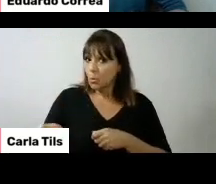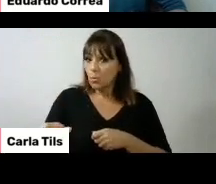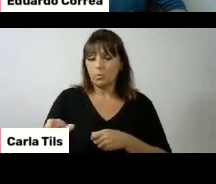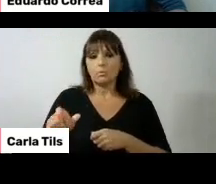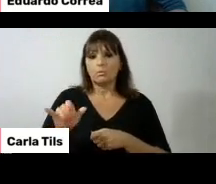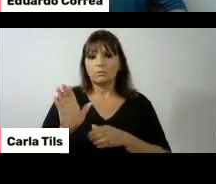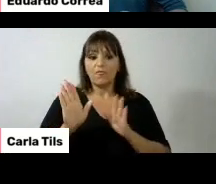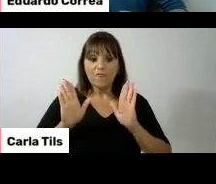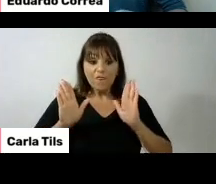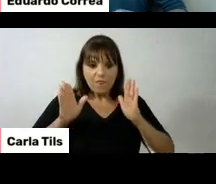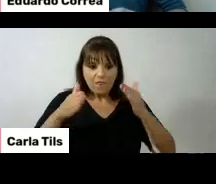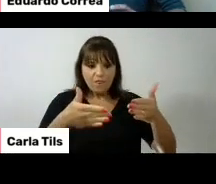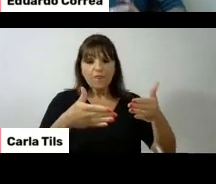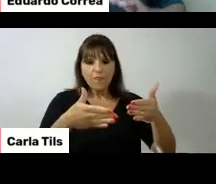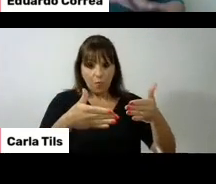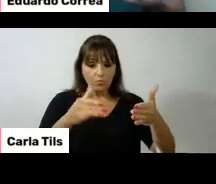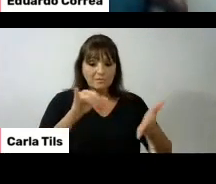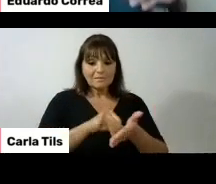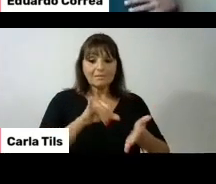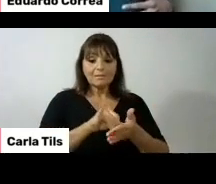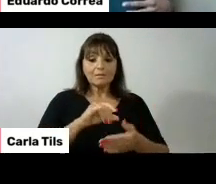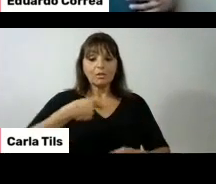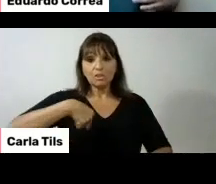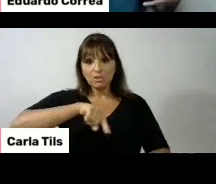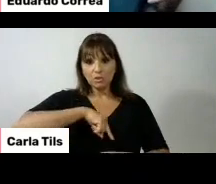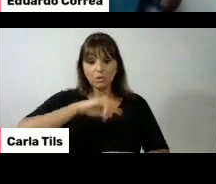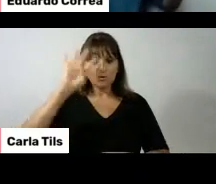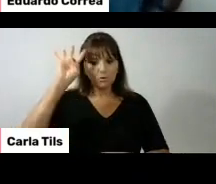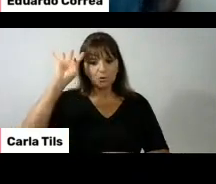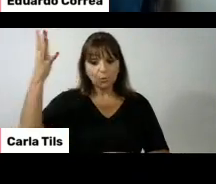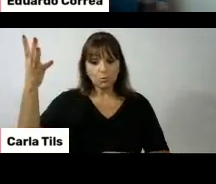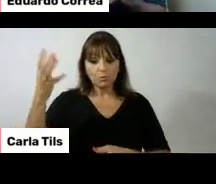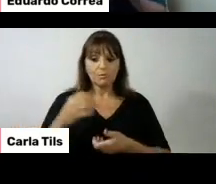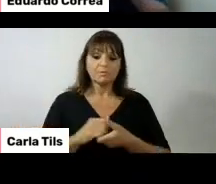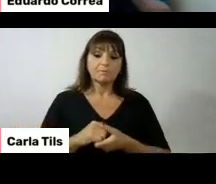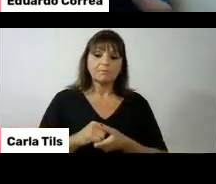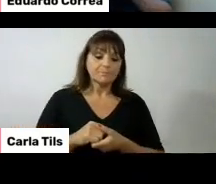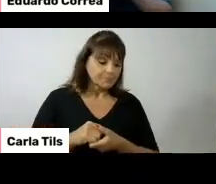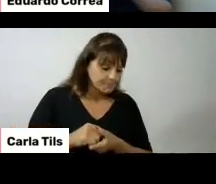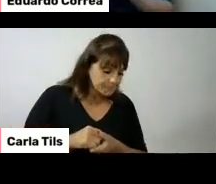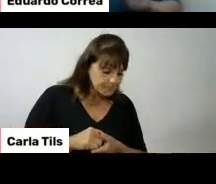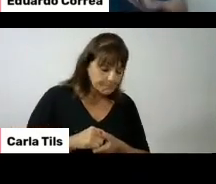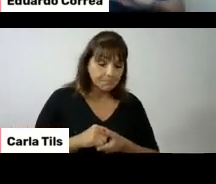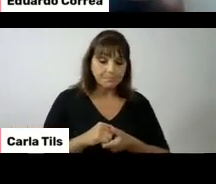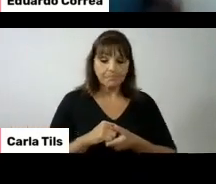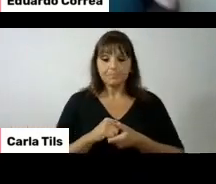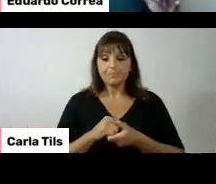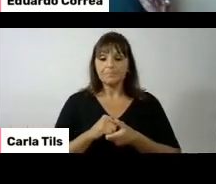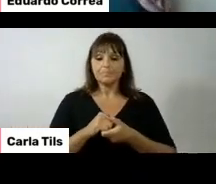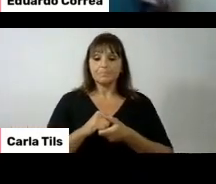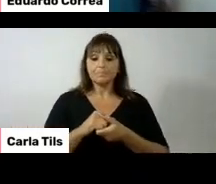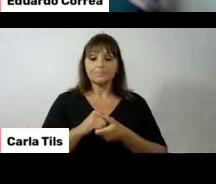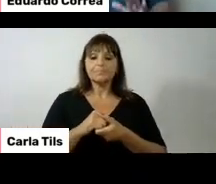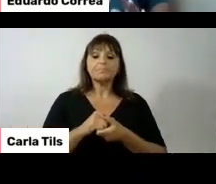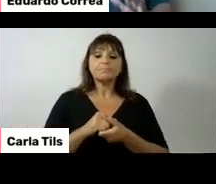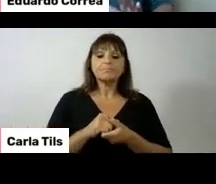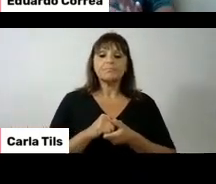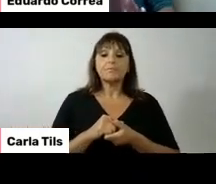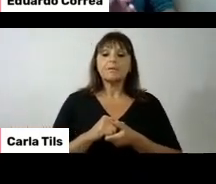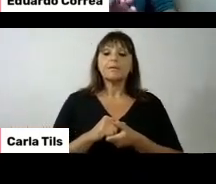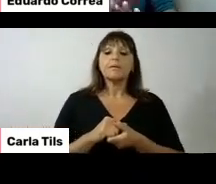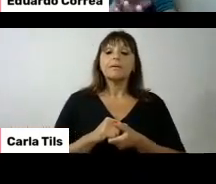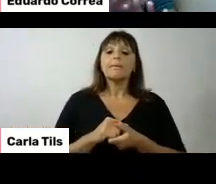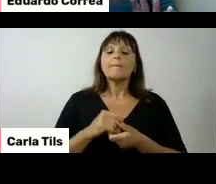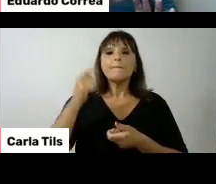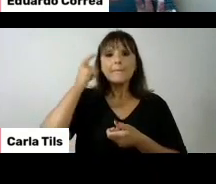nossas soluções. E aí nós podemos começar a pensar da seguinte forma: pensa que a tua plataforma ela é